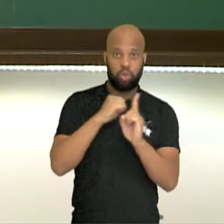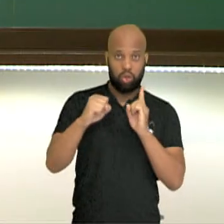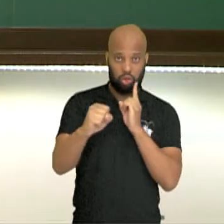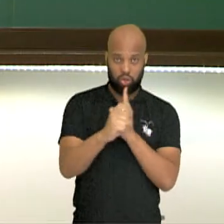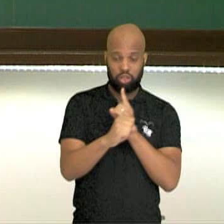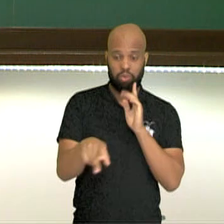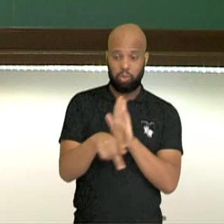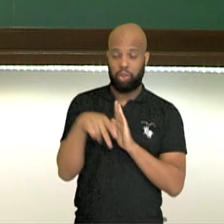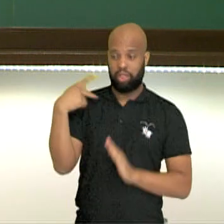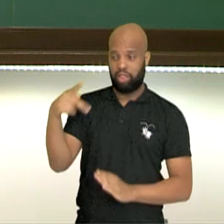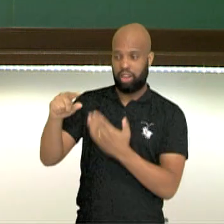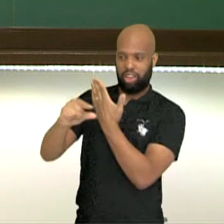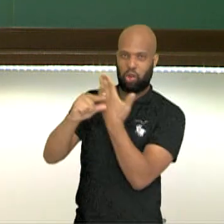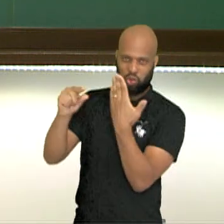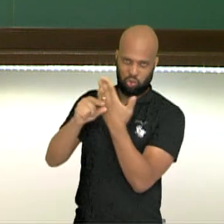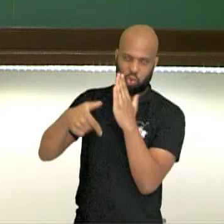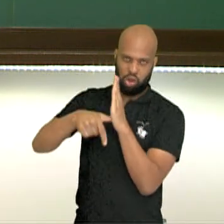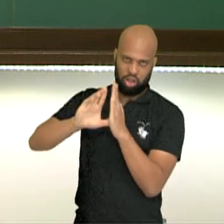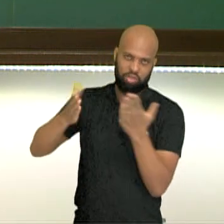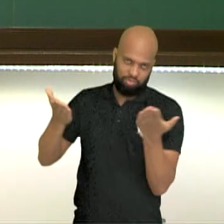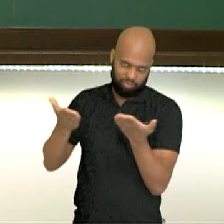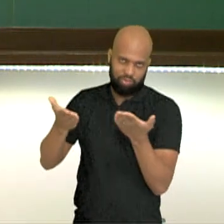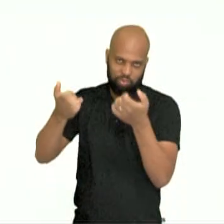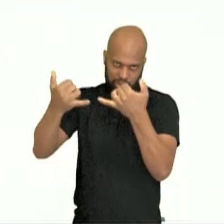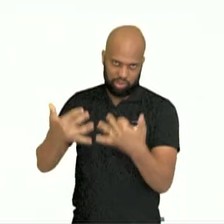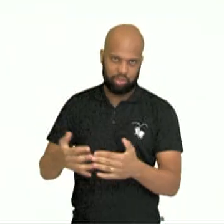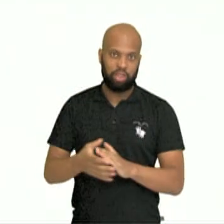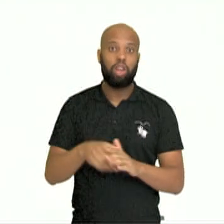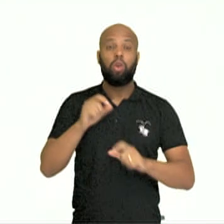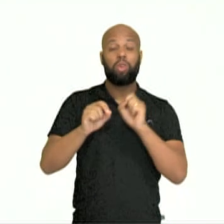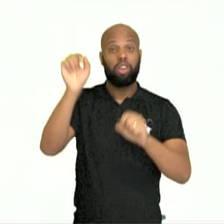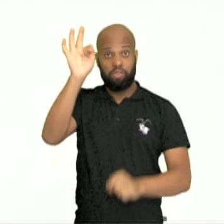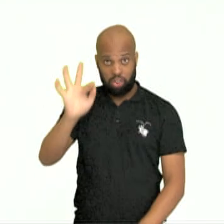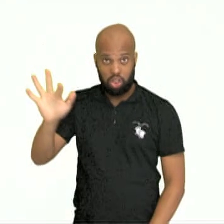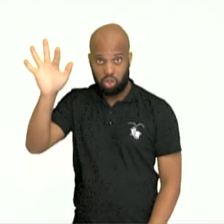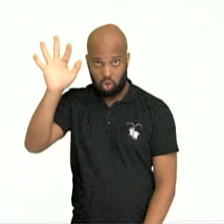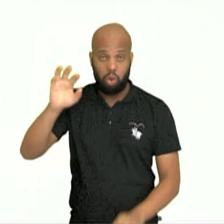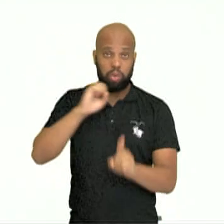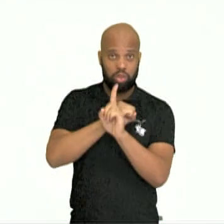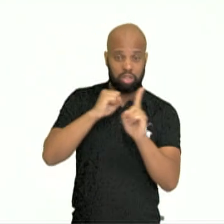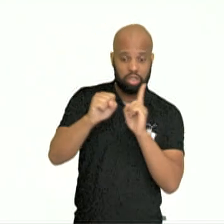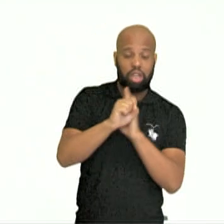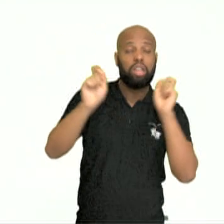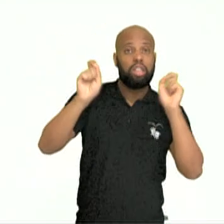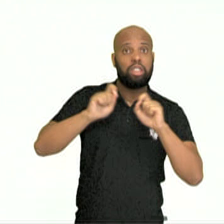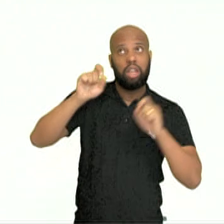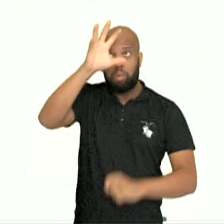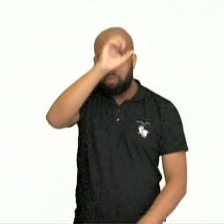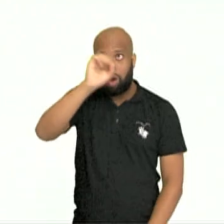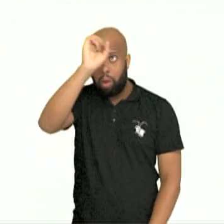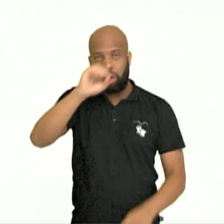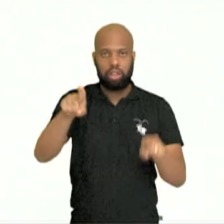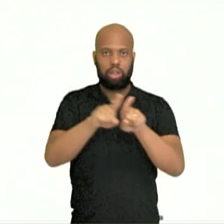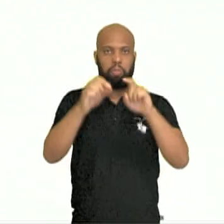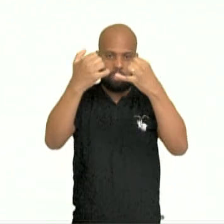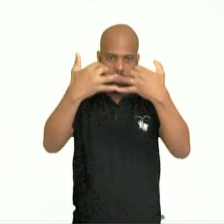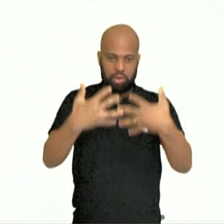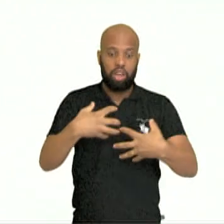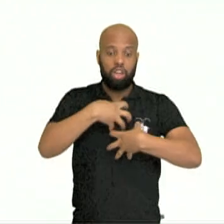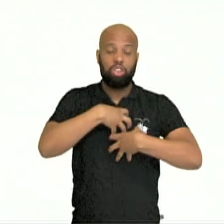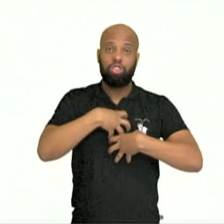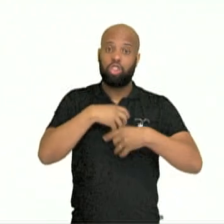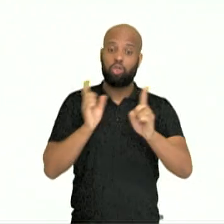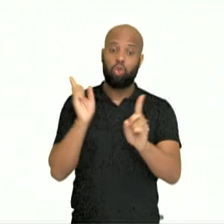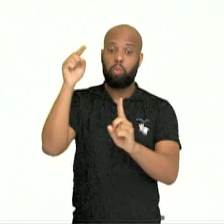Comte. A sociedade e os seus fenômenos poderiam ser aprendidos e explicados de forma